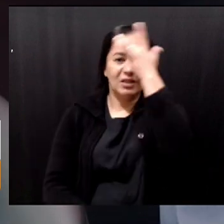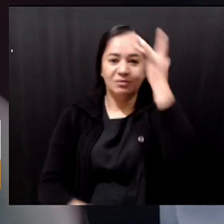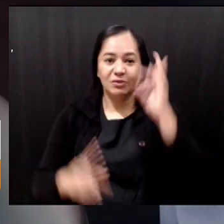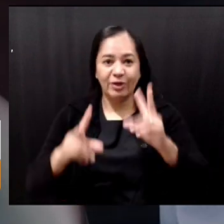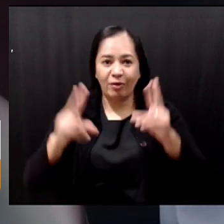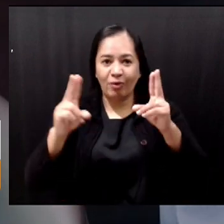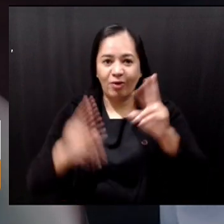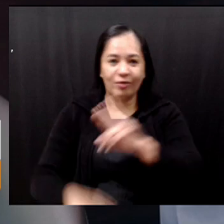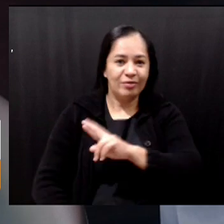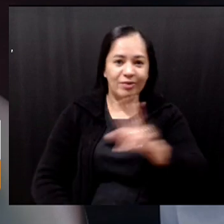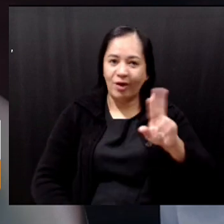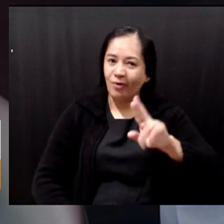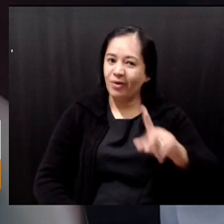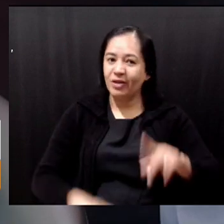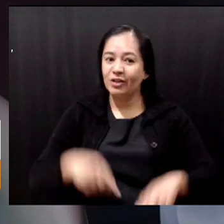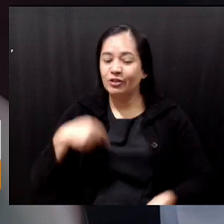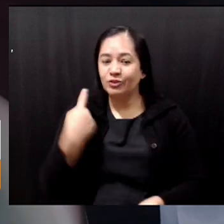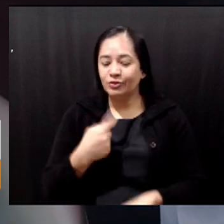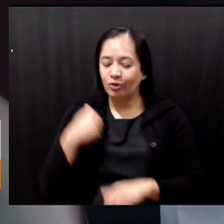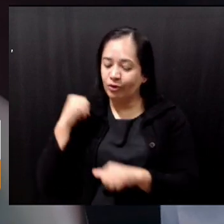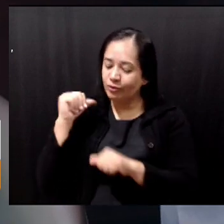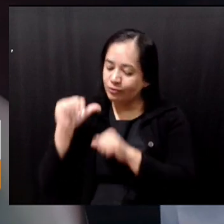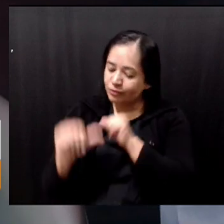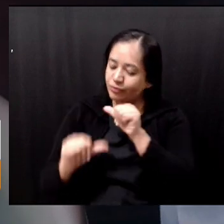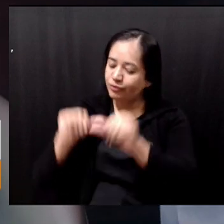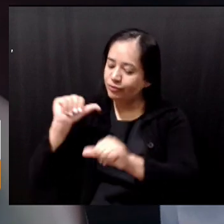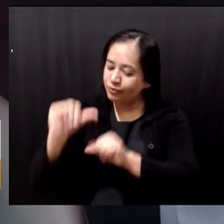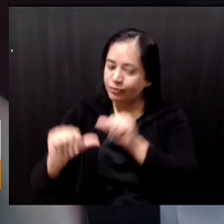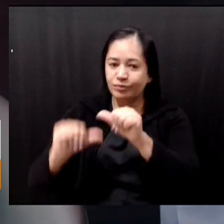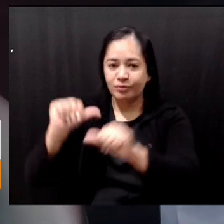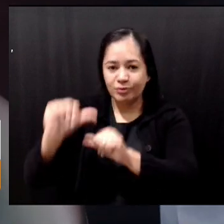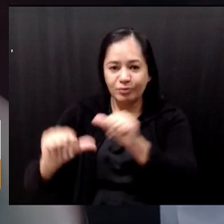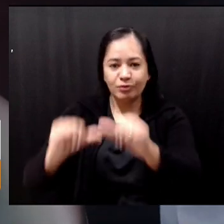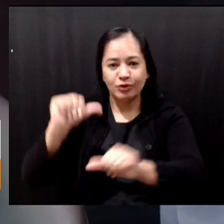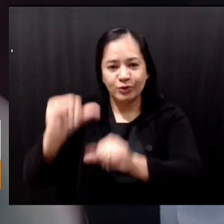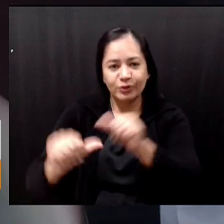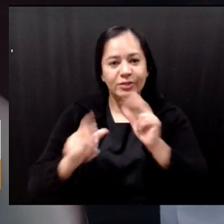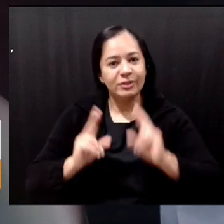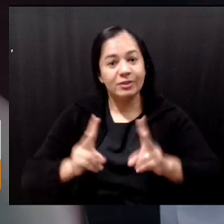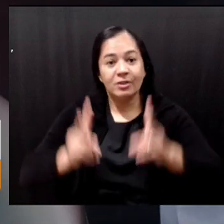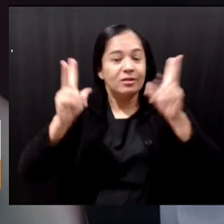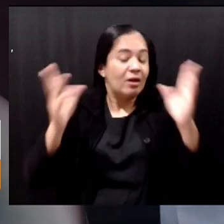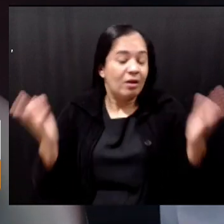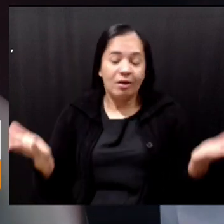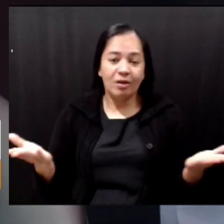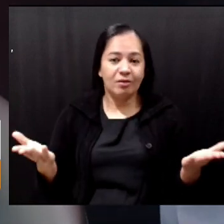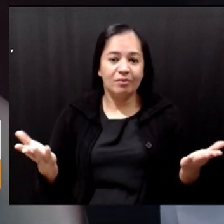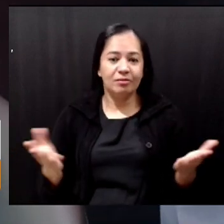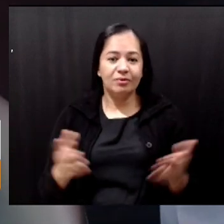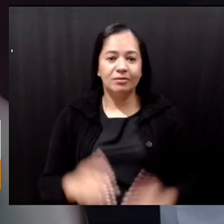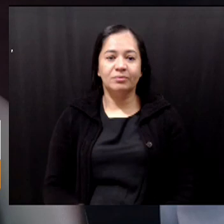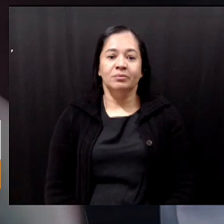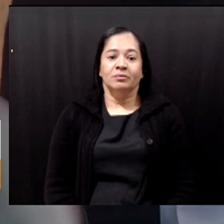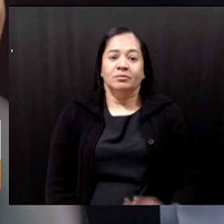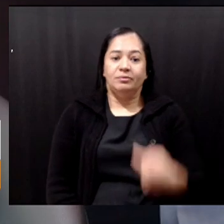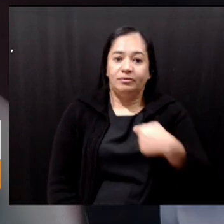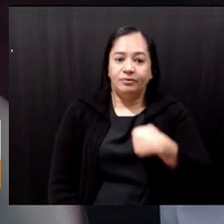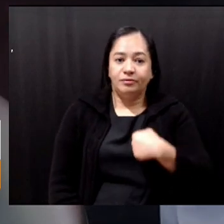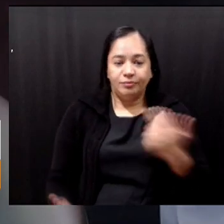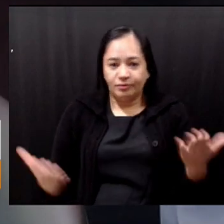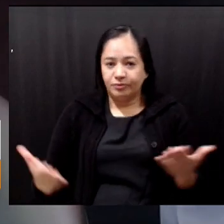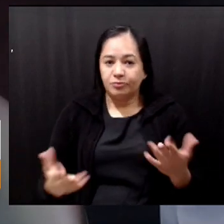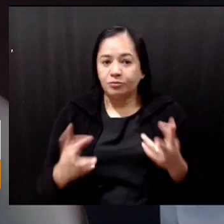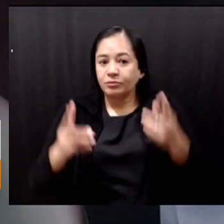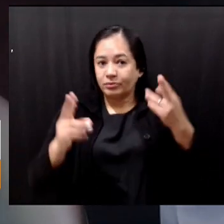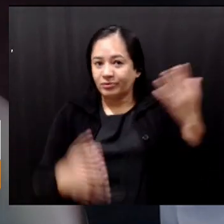mutatis mutandis, a gente a todo momento somos sujeitos diferentes, né, então o eu de agora não sou o eu de 10